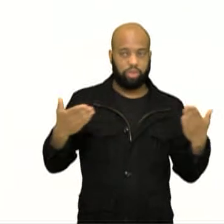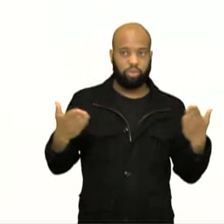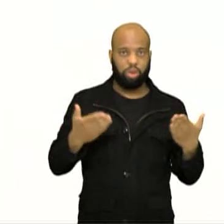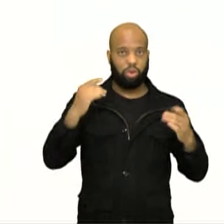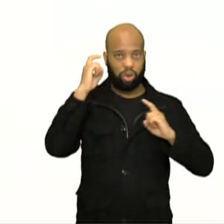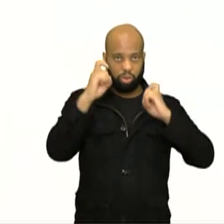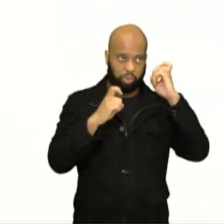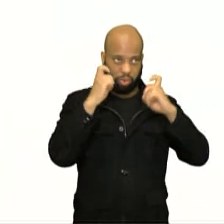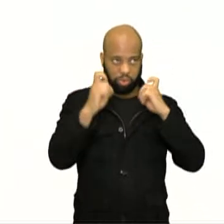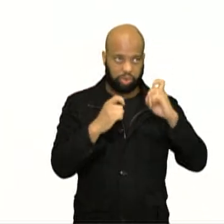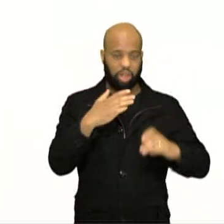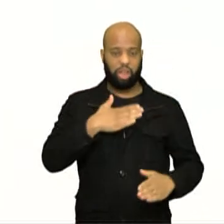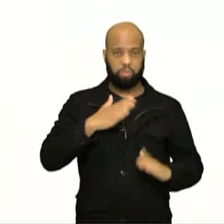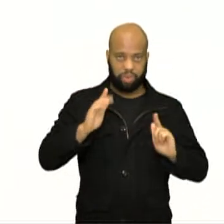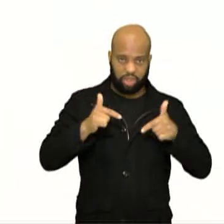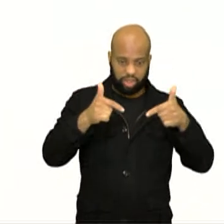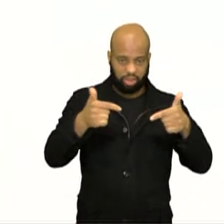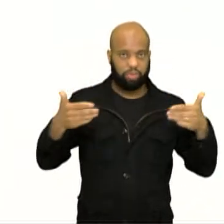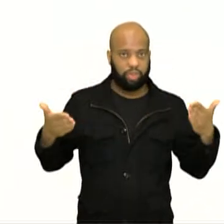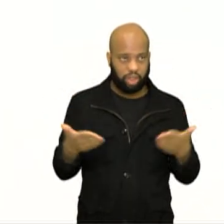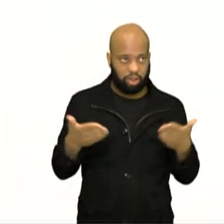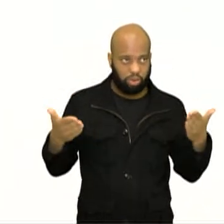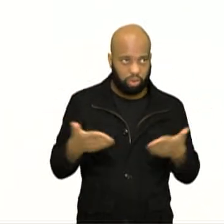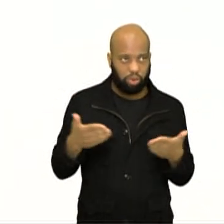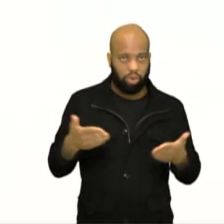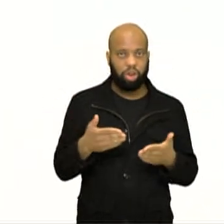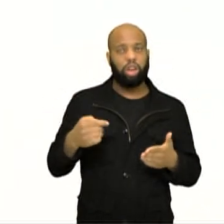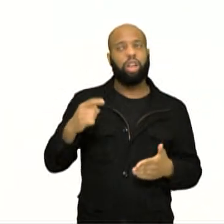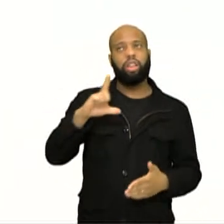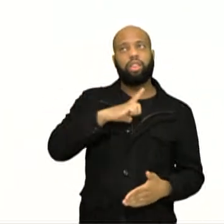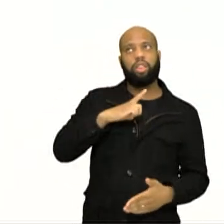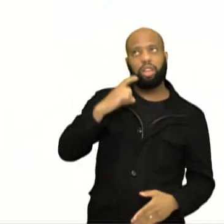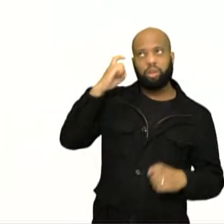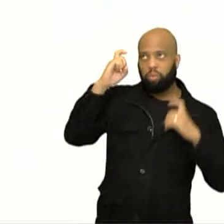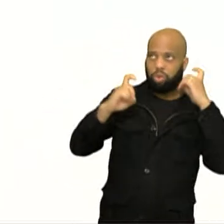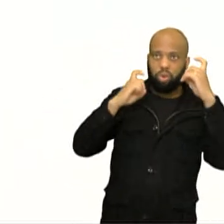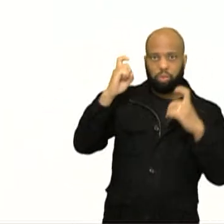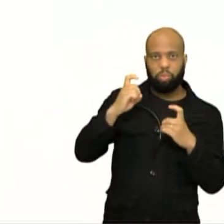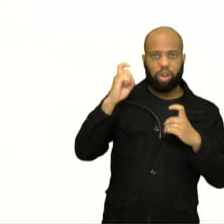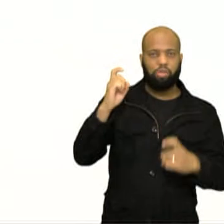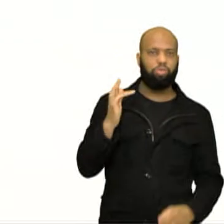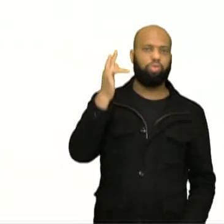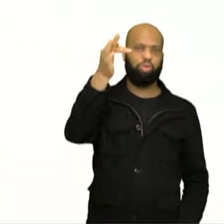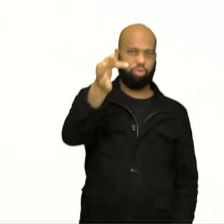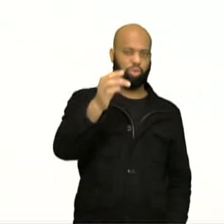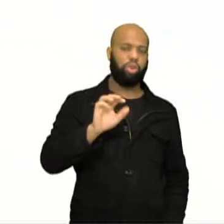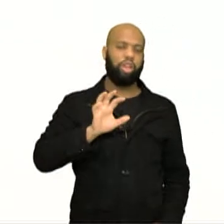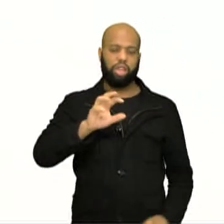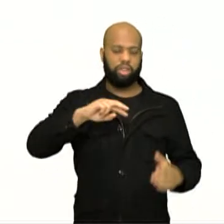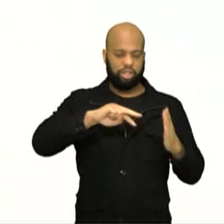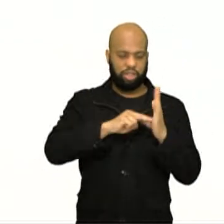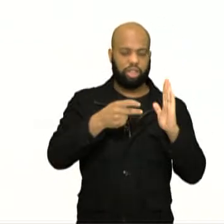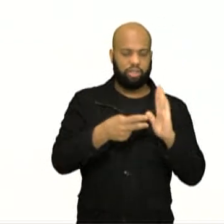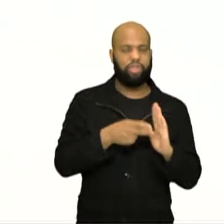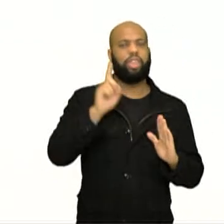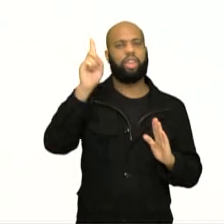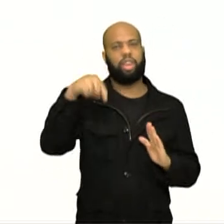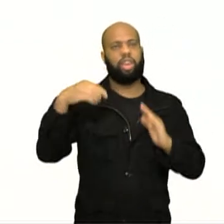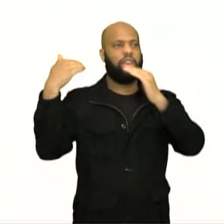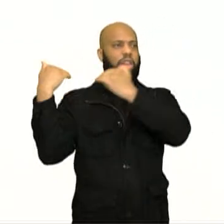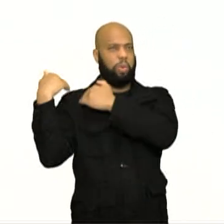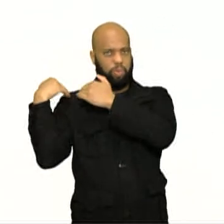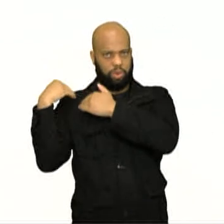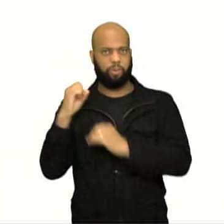preocupar nas minhas ações presentes com o amanhã. Isso significa ser